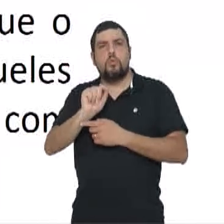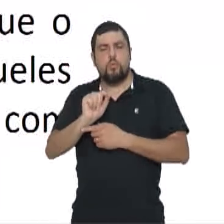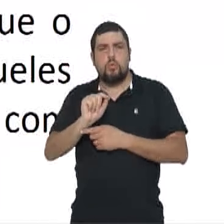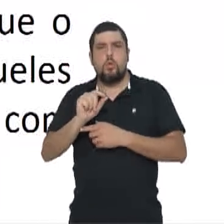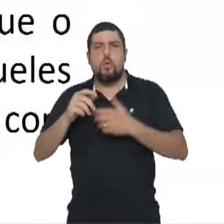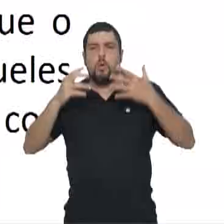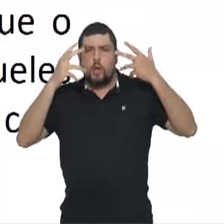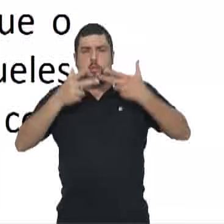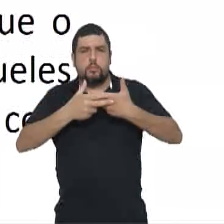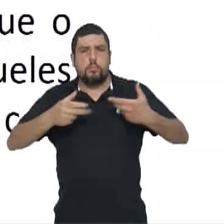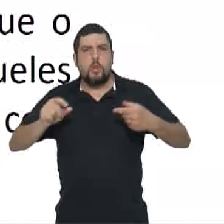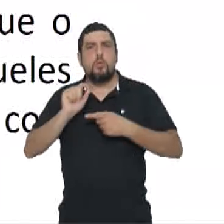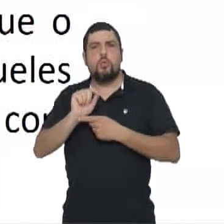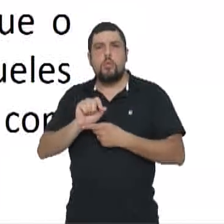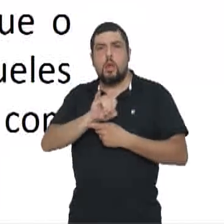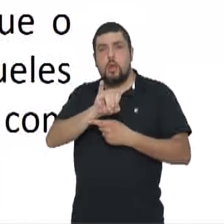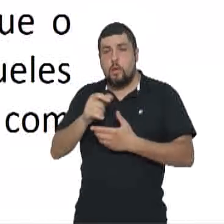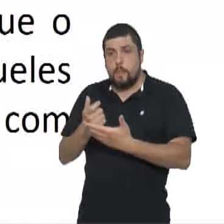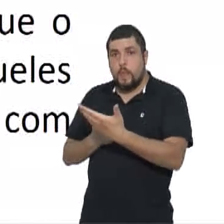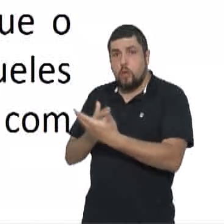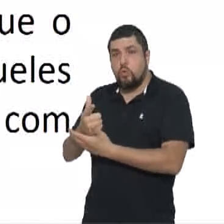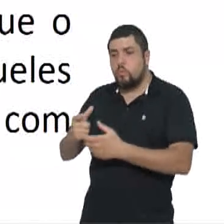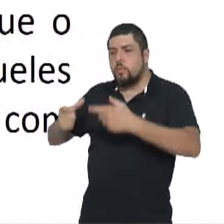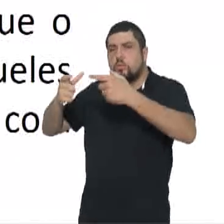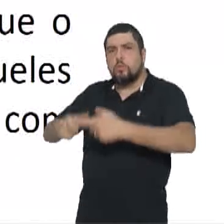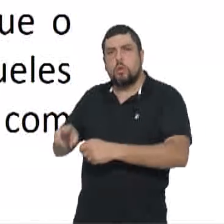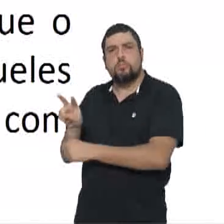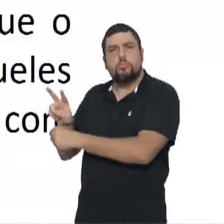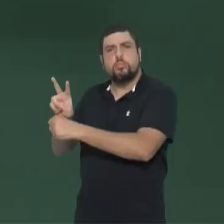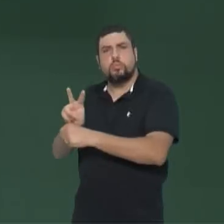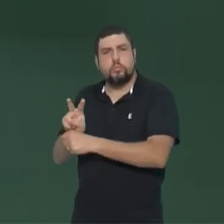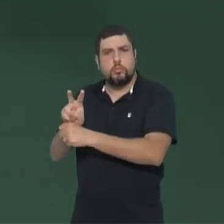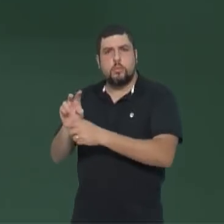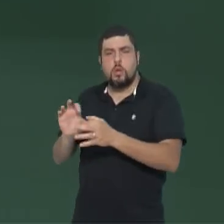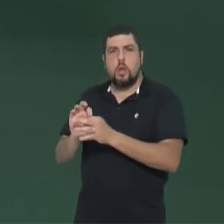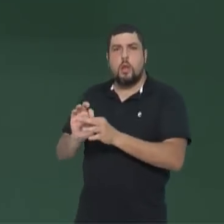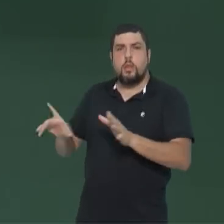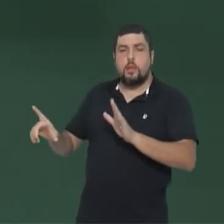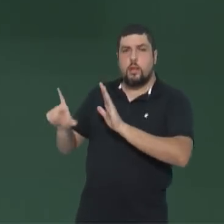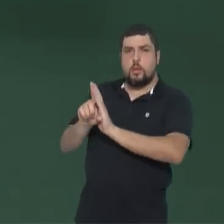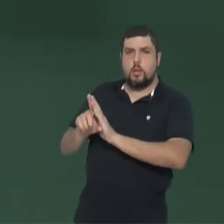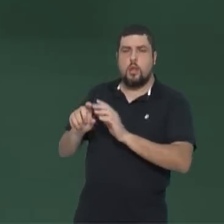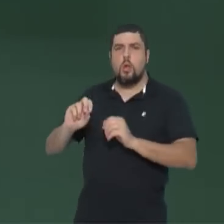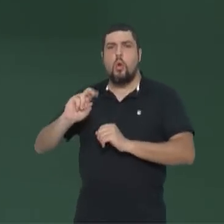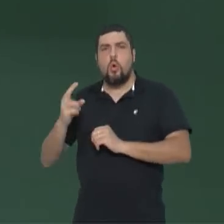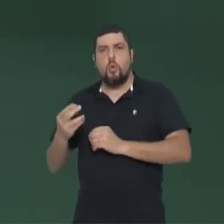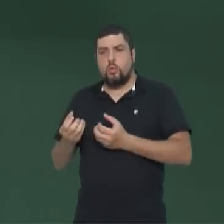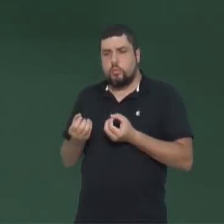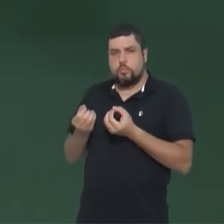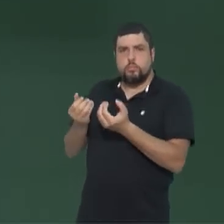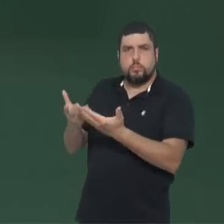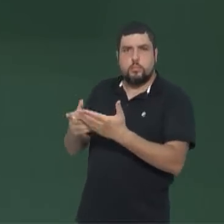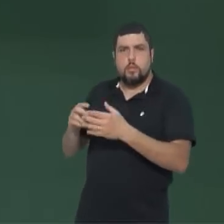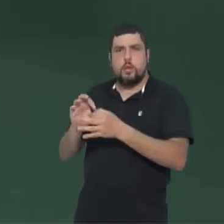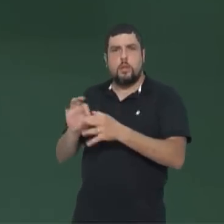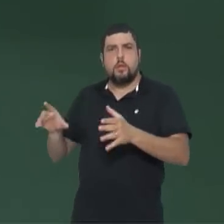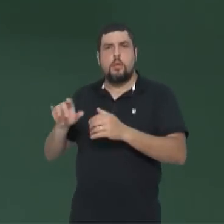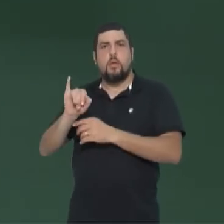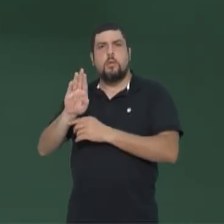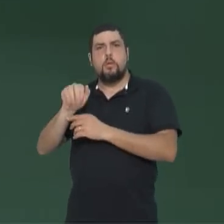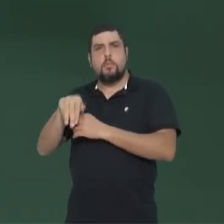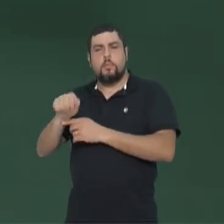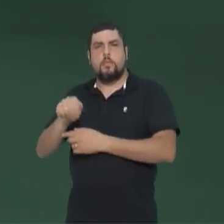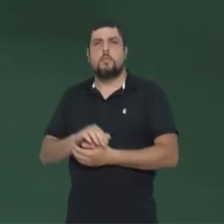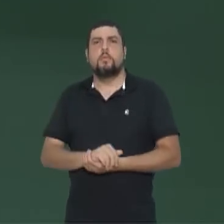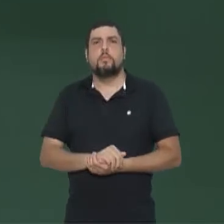estimação aqueles comprados de criadores legalizados ou cedidos com autorização do IBAMA. Percebam que aqui,